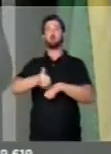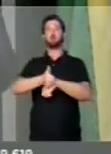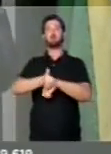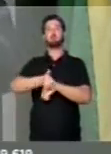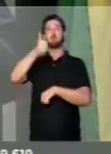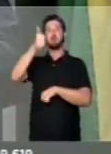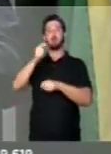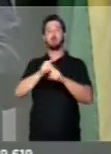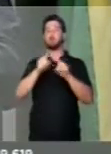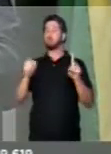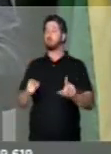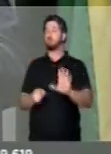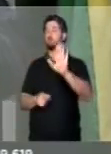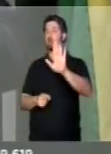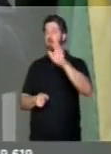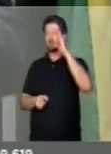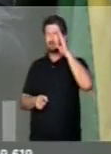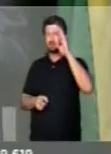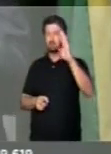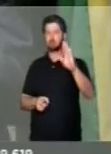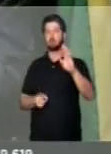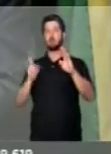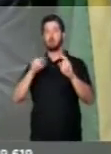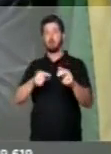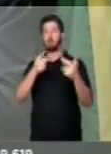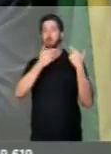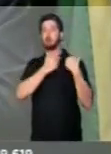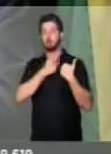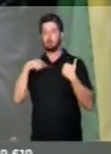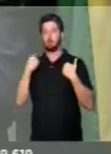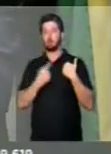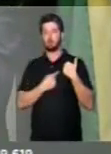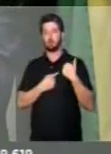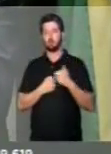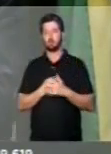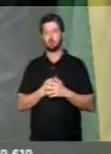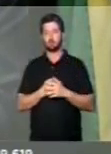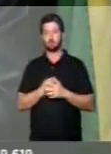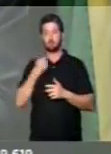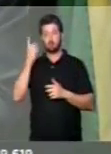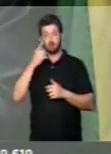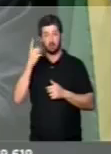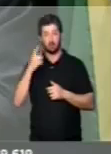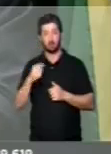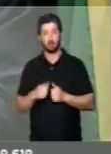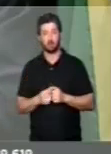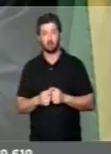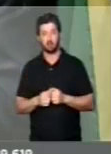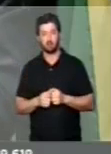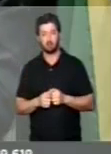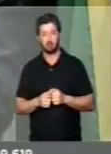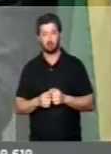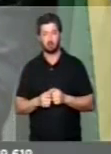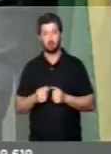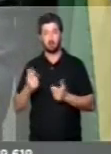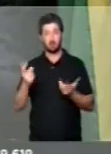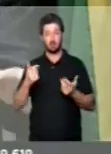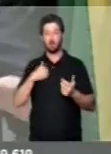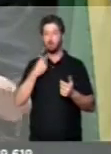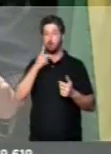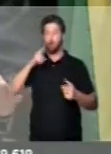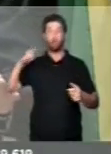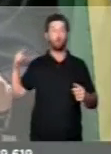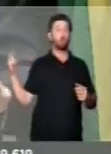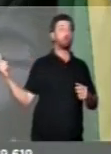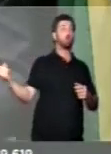mas especialmente é nosso dever, enquanto parlamentares, e aí eu digo de